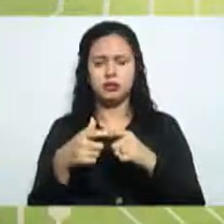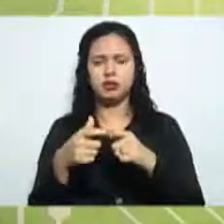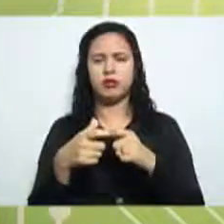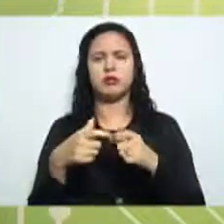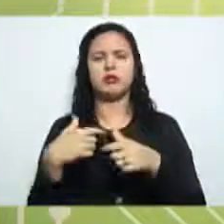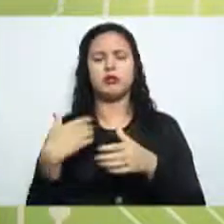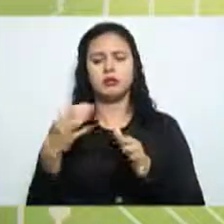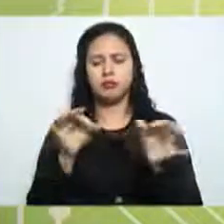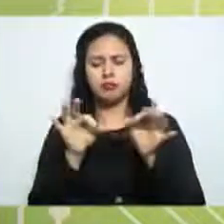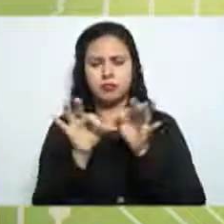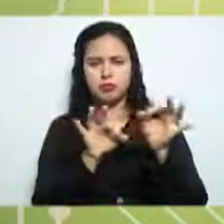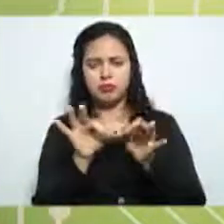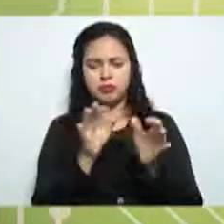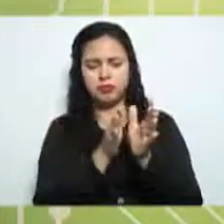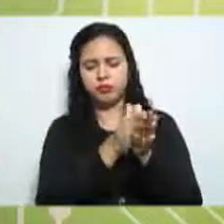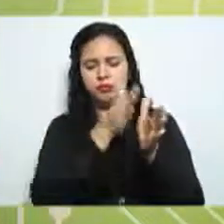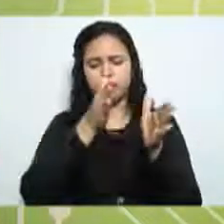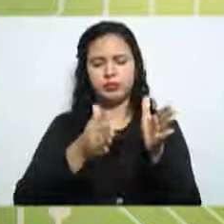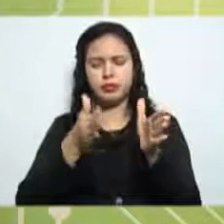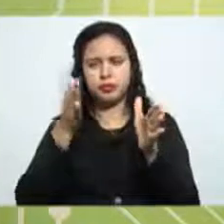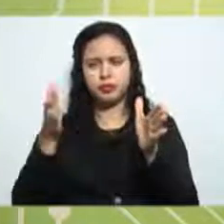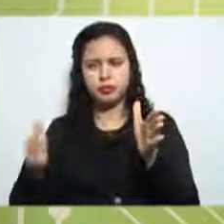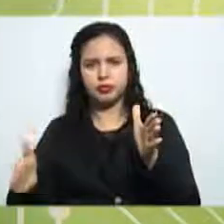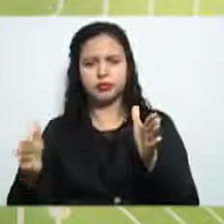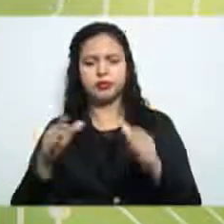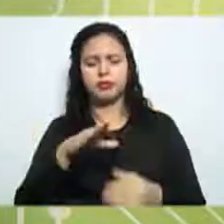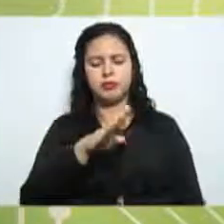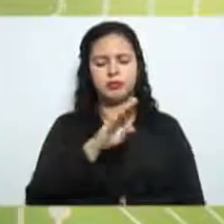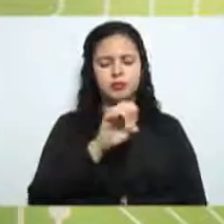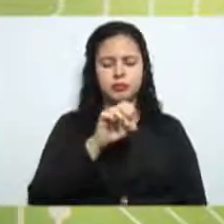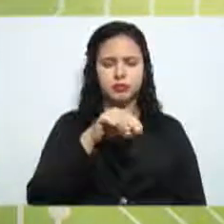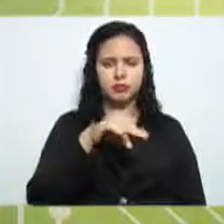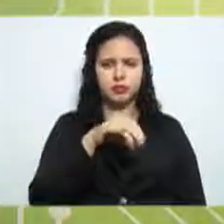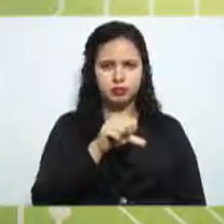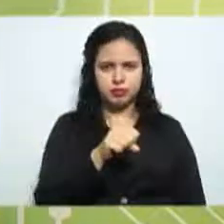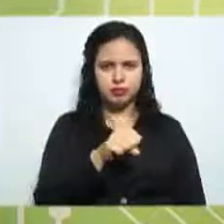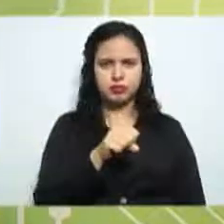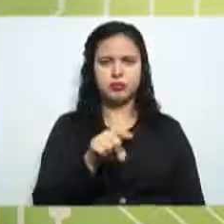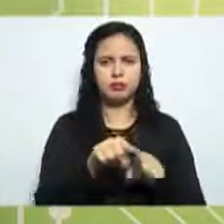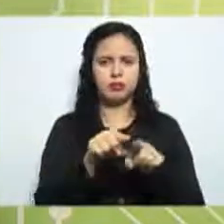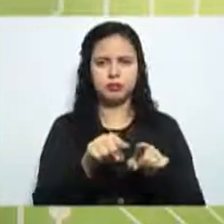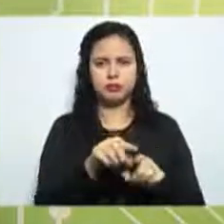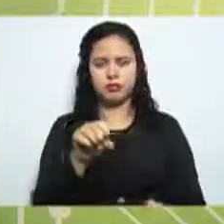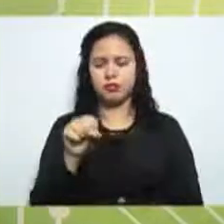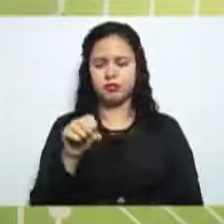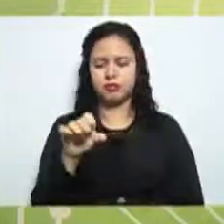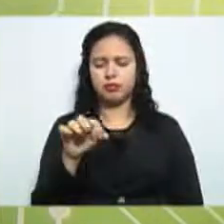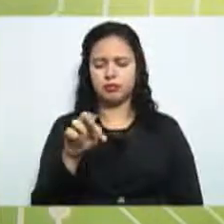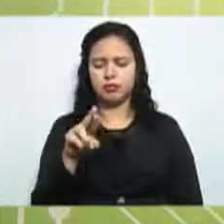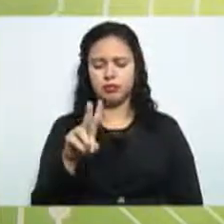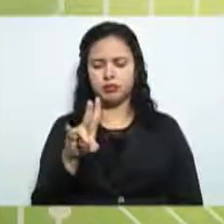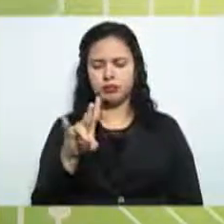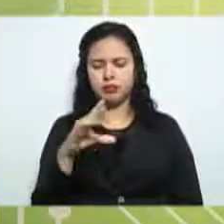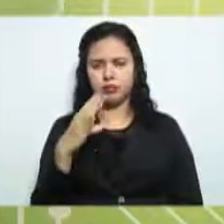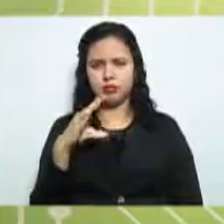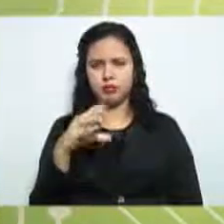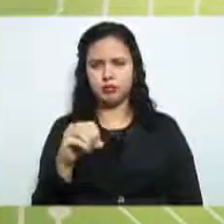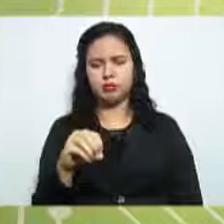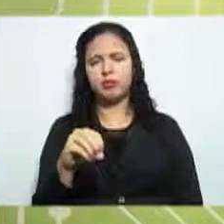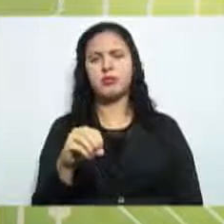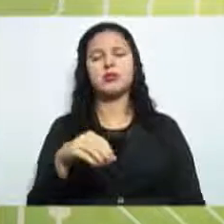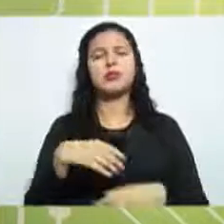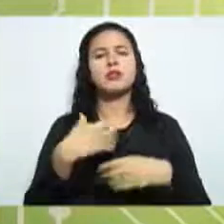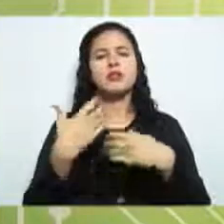os processos produtivos diferenciando em processos de bens e serviços, porque isso vai mudar muito a lógica. Quando a gente fala de